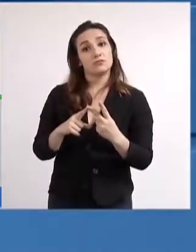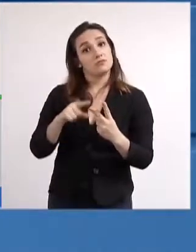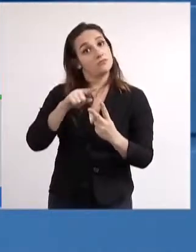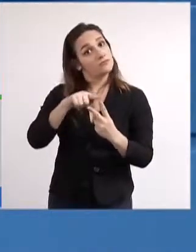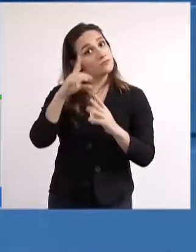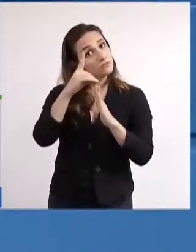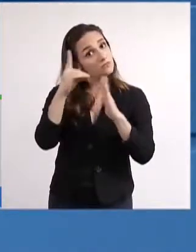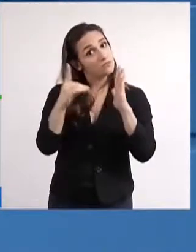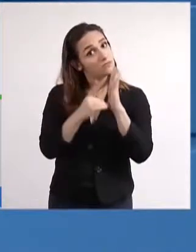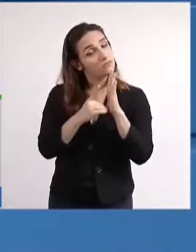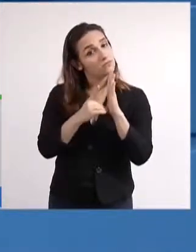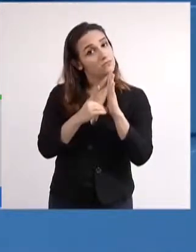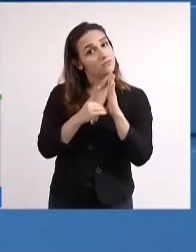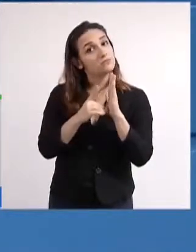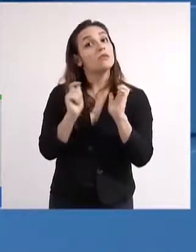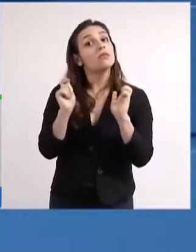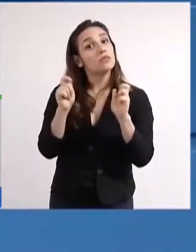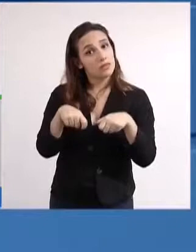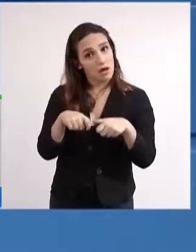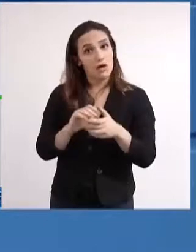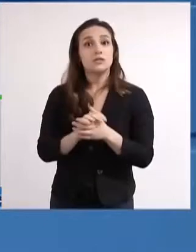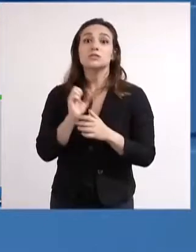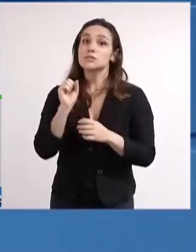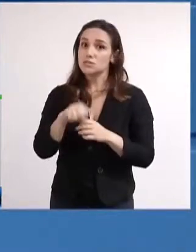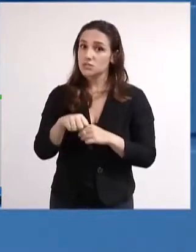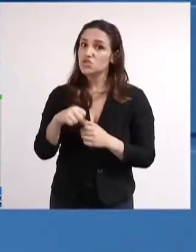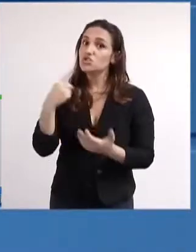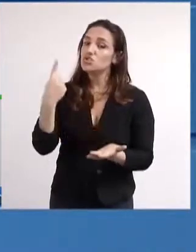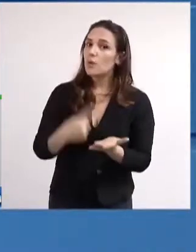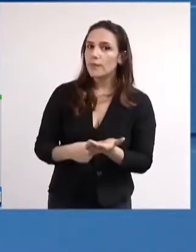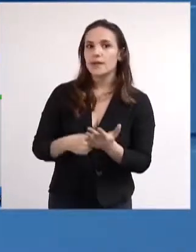o decreto ele abre a possibilidade,